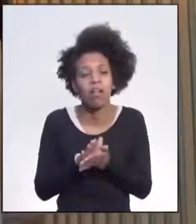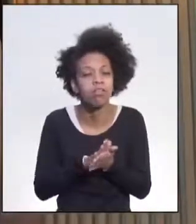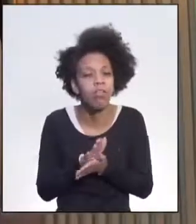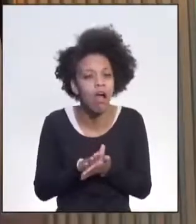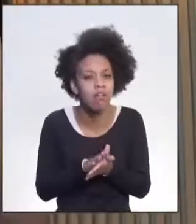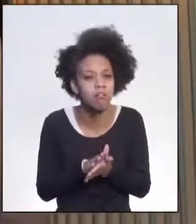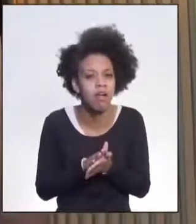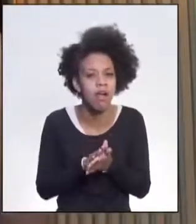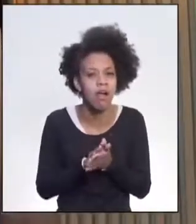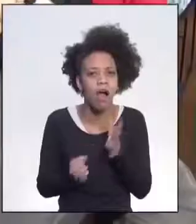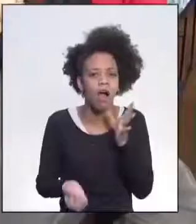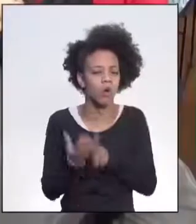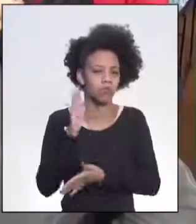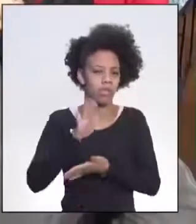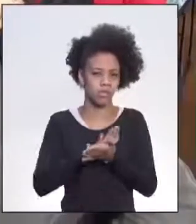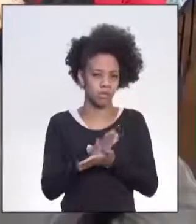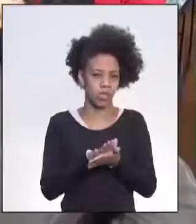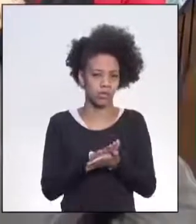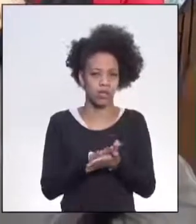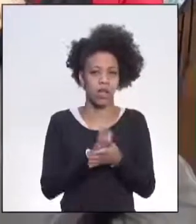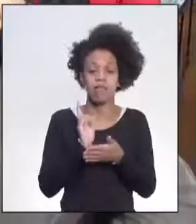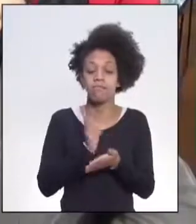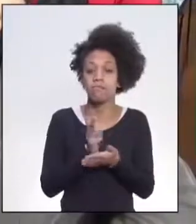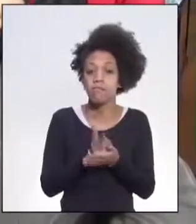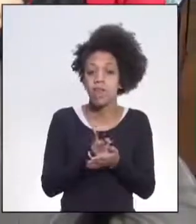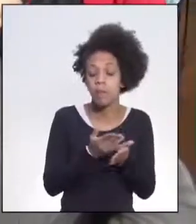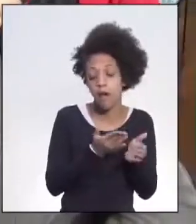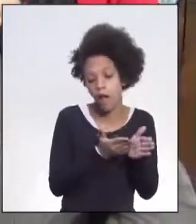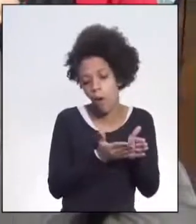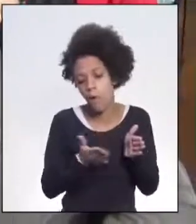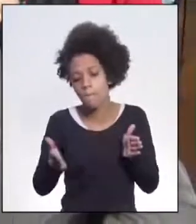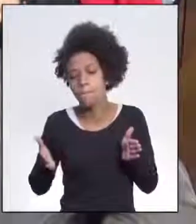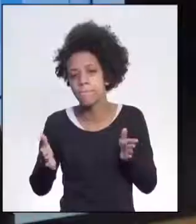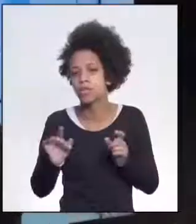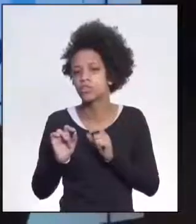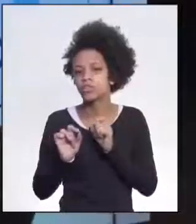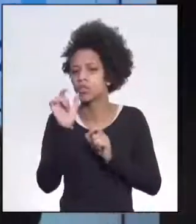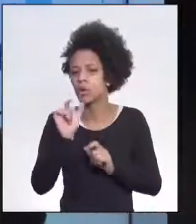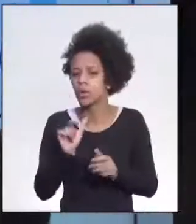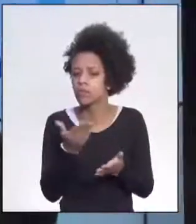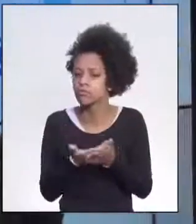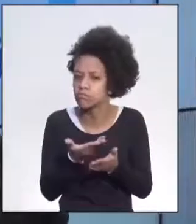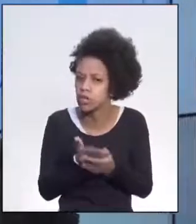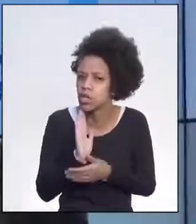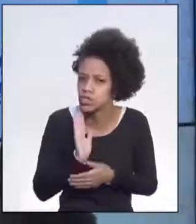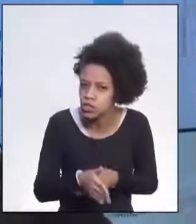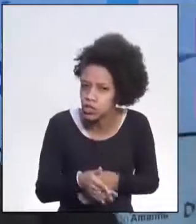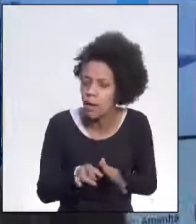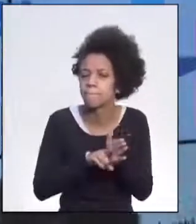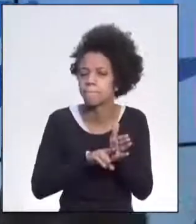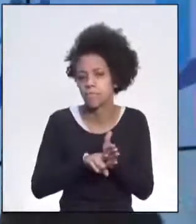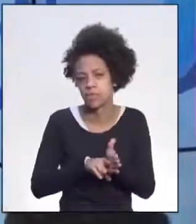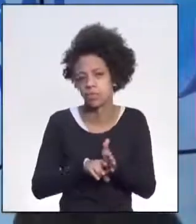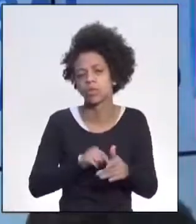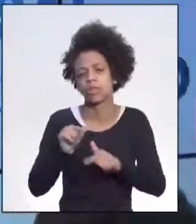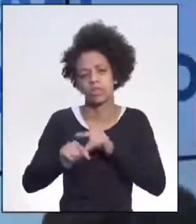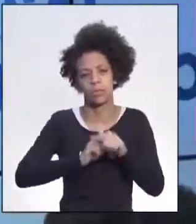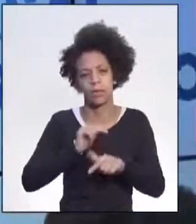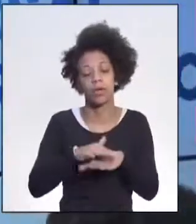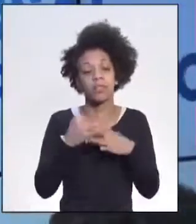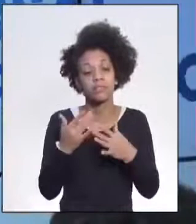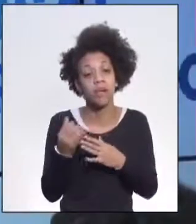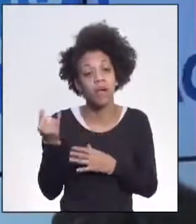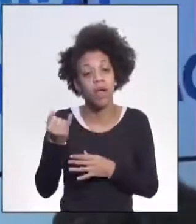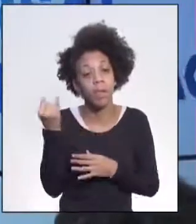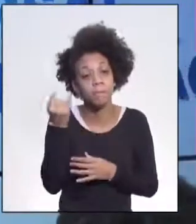é gerado do nada. É sempre a partir de alguma coisa que alguém já estudou, que alguém já pesquisou e já trabalhou. Então, é